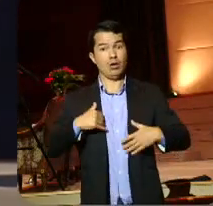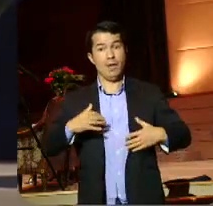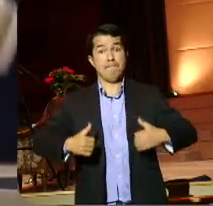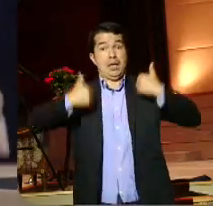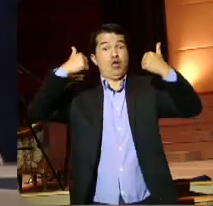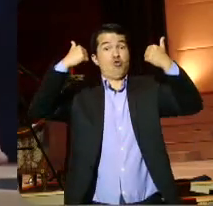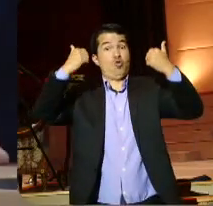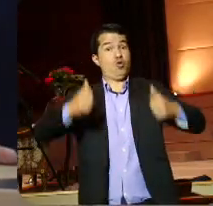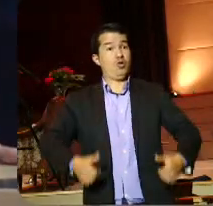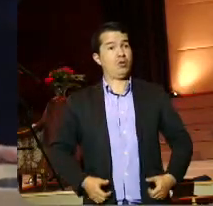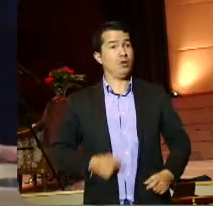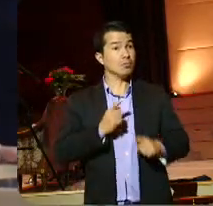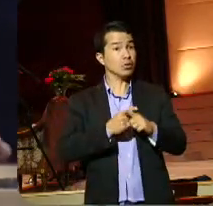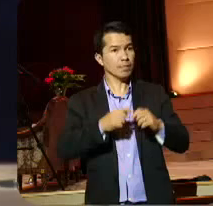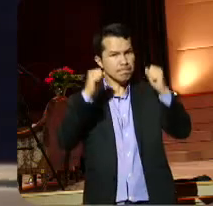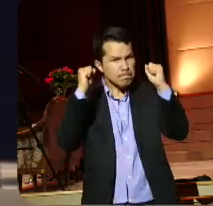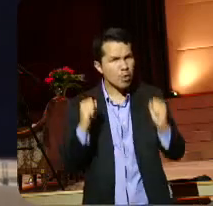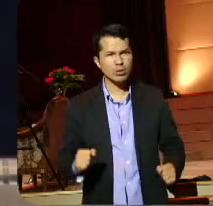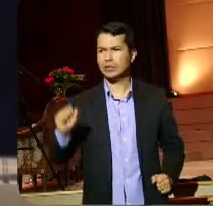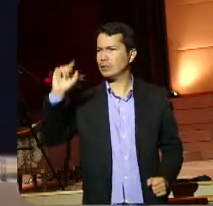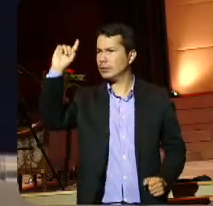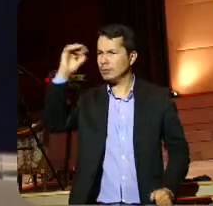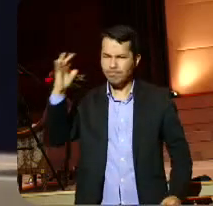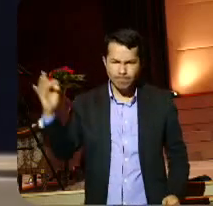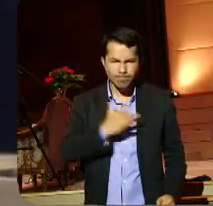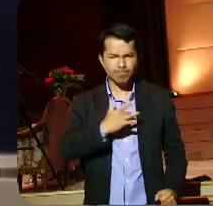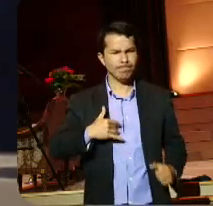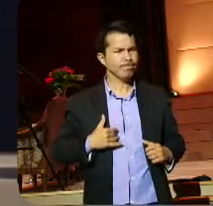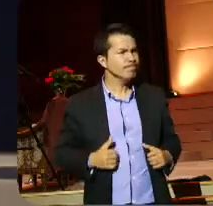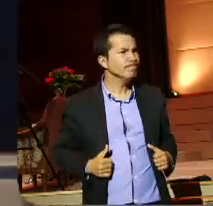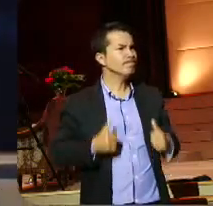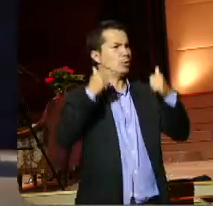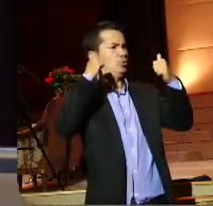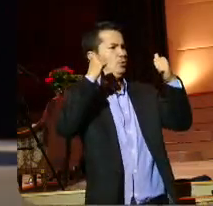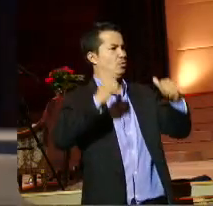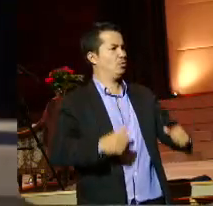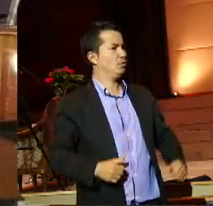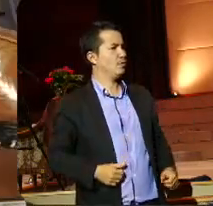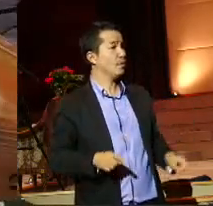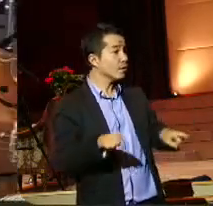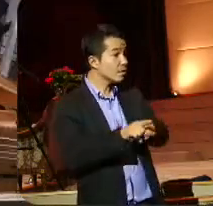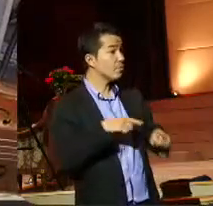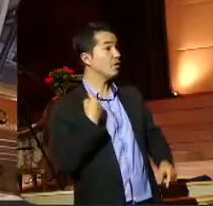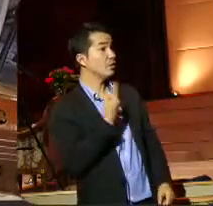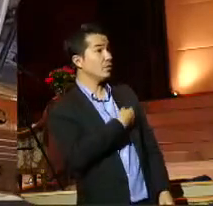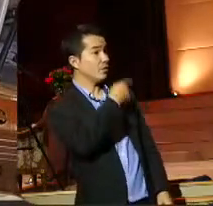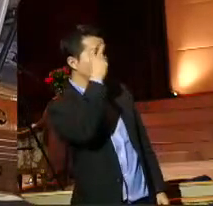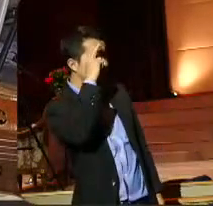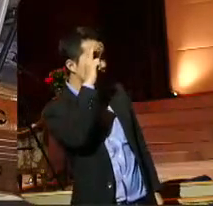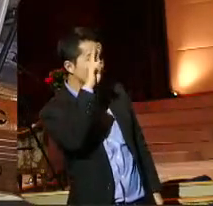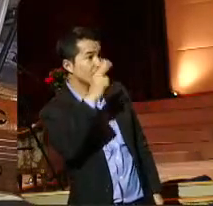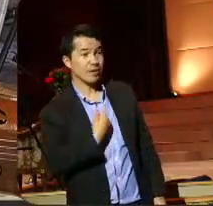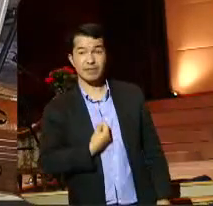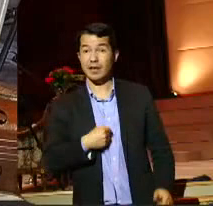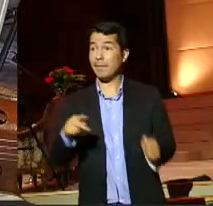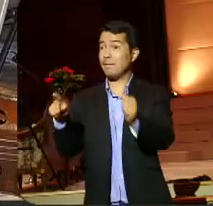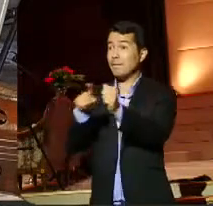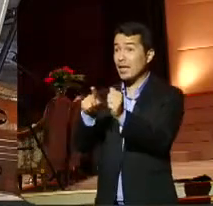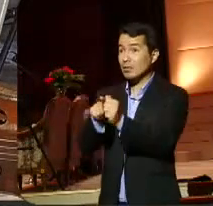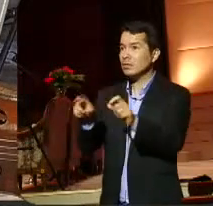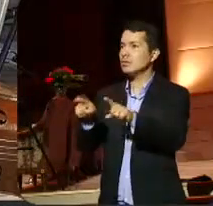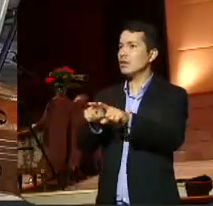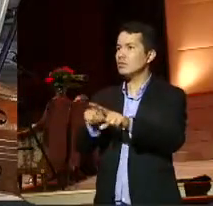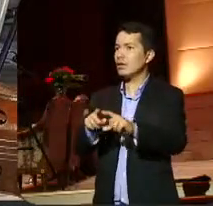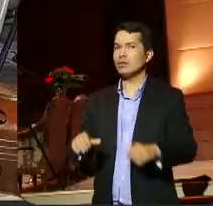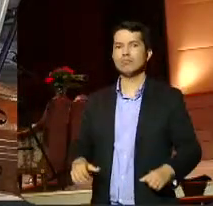nossa fraqueza. E quando a gente vai olhar para a vida de Pedro, a gente vai descobrir que depois dessa